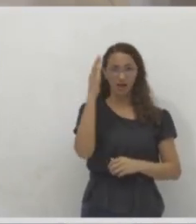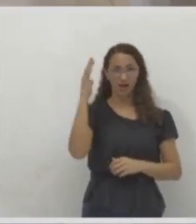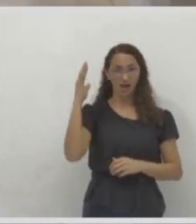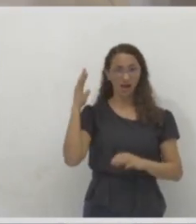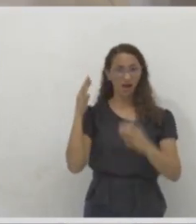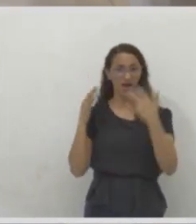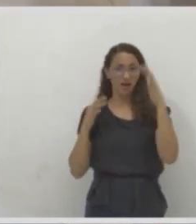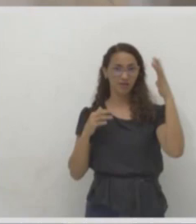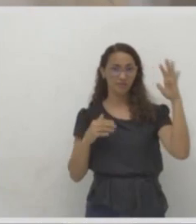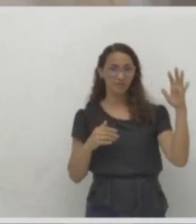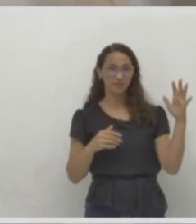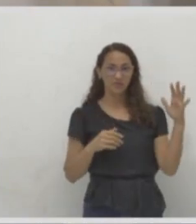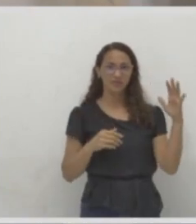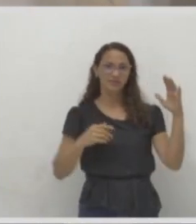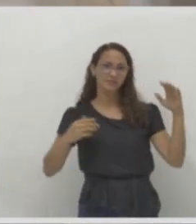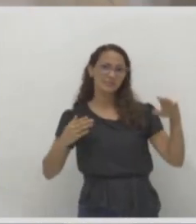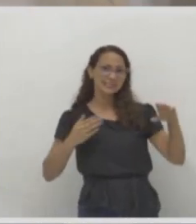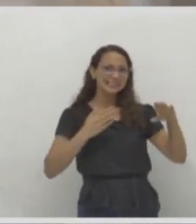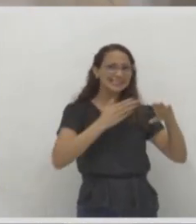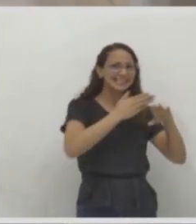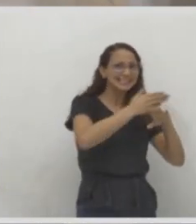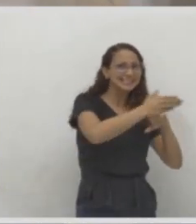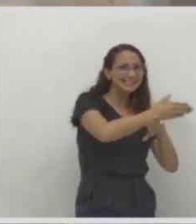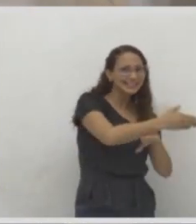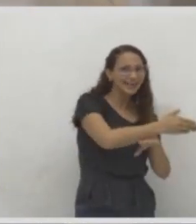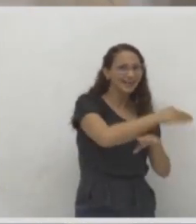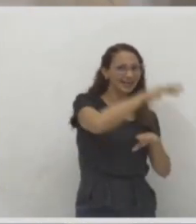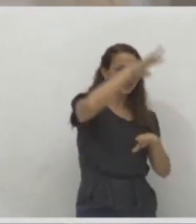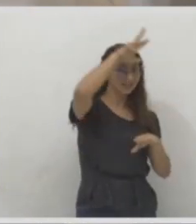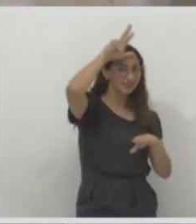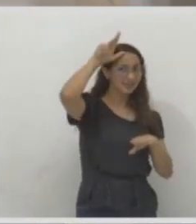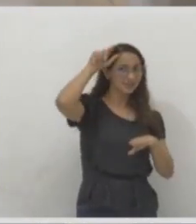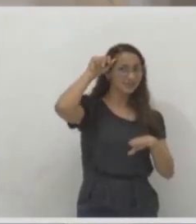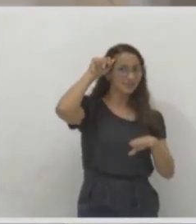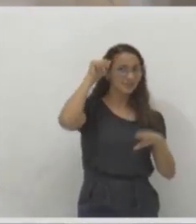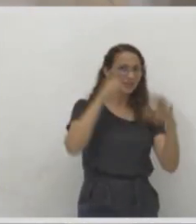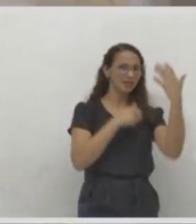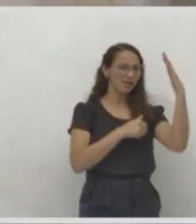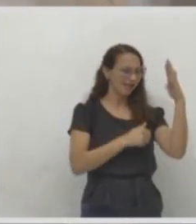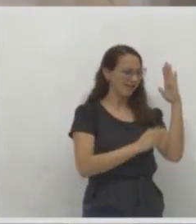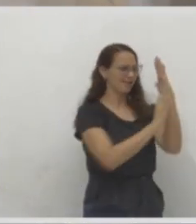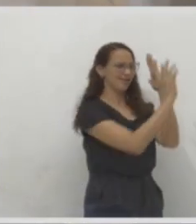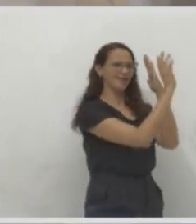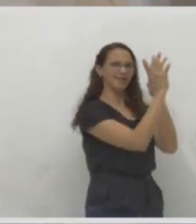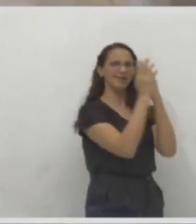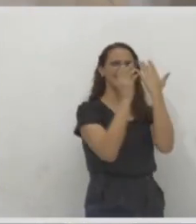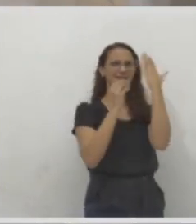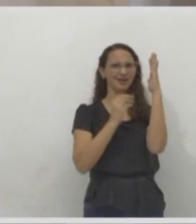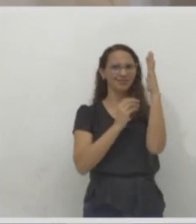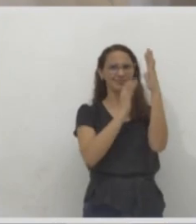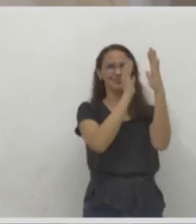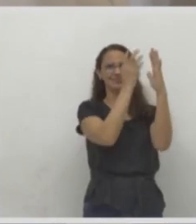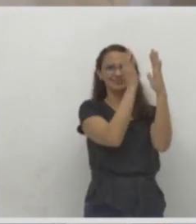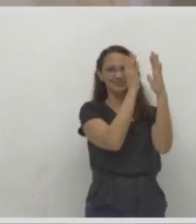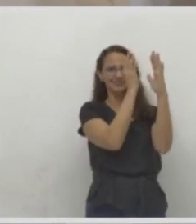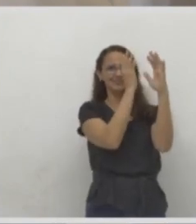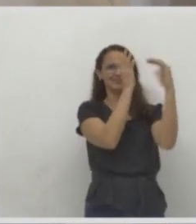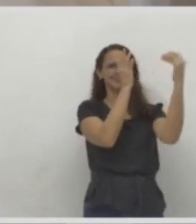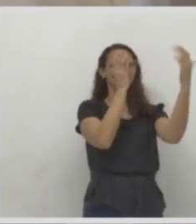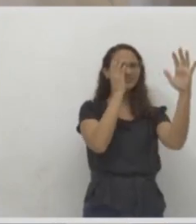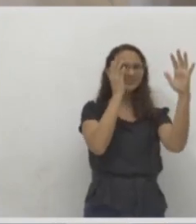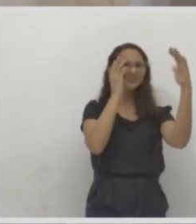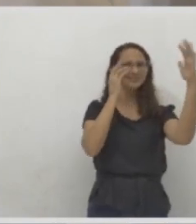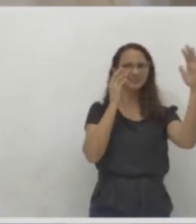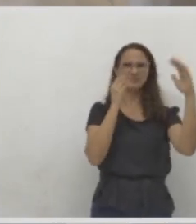num seringal na Amazônia, você vai perceber que as árvores elas não estão enfileiradas uma após a outra e uma ao lado